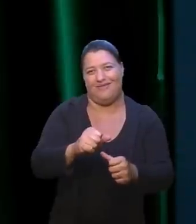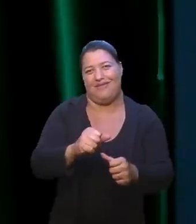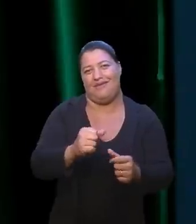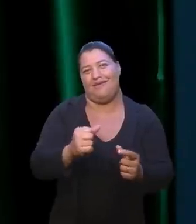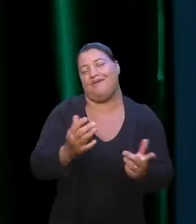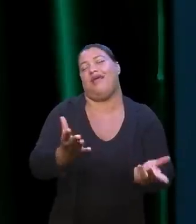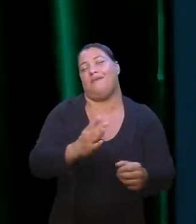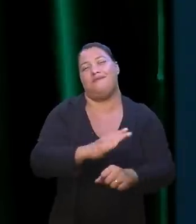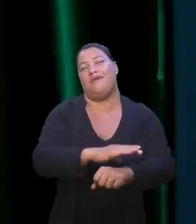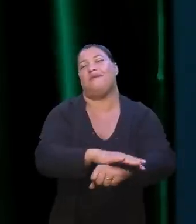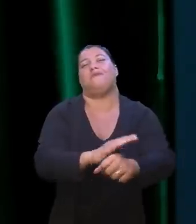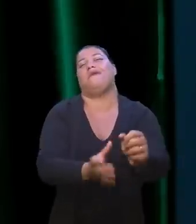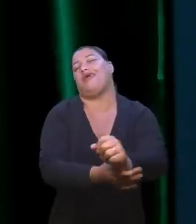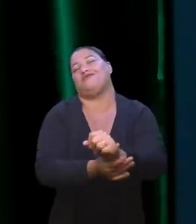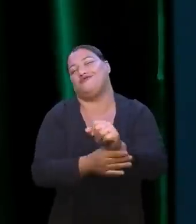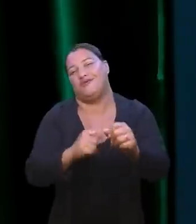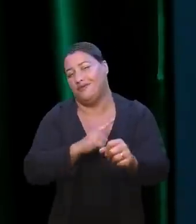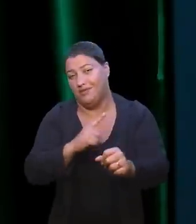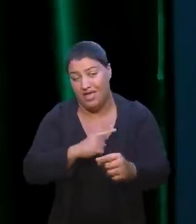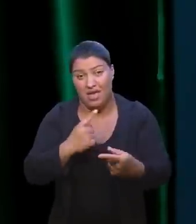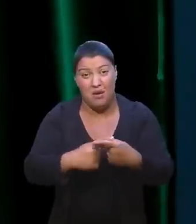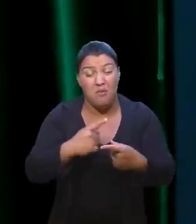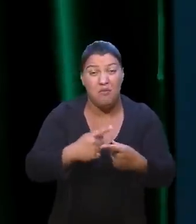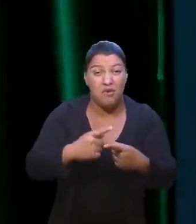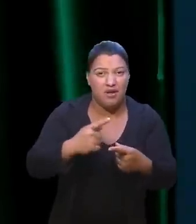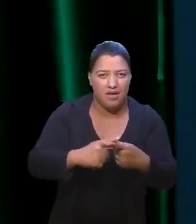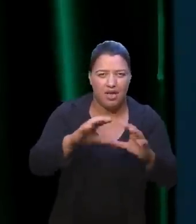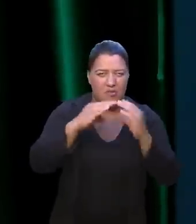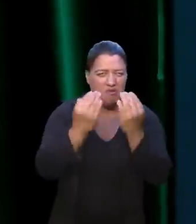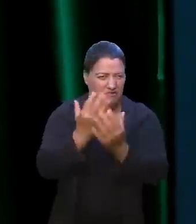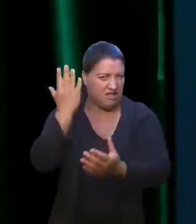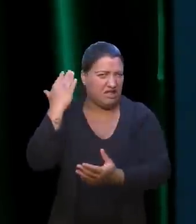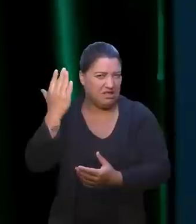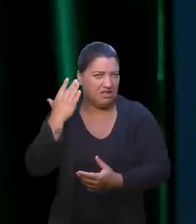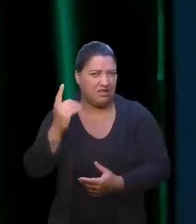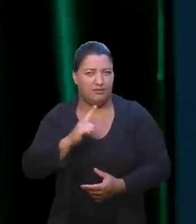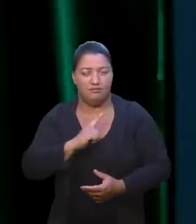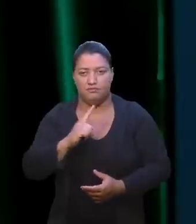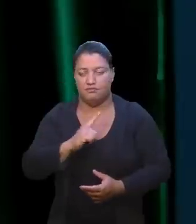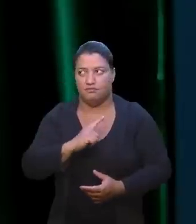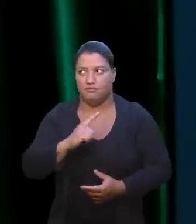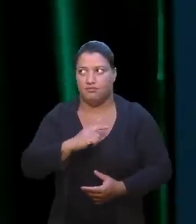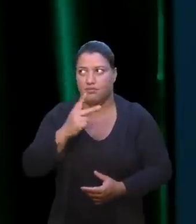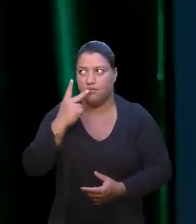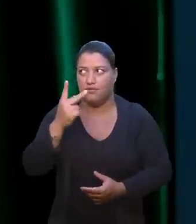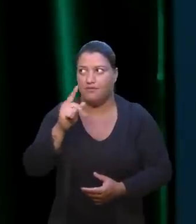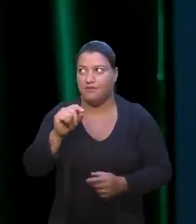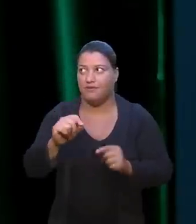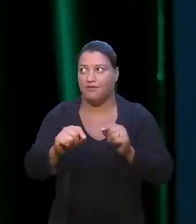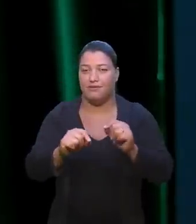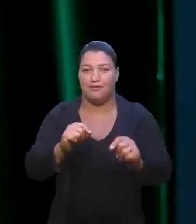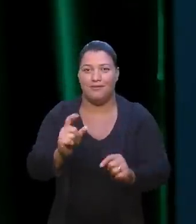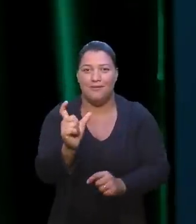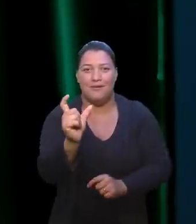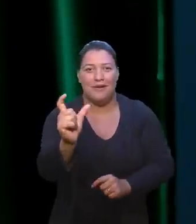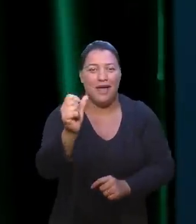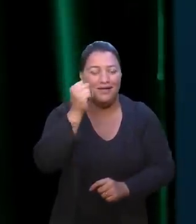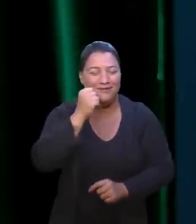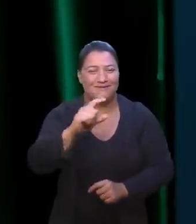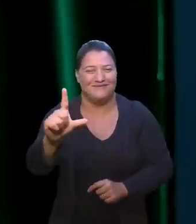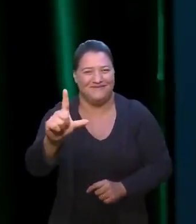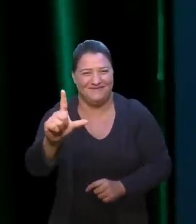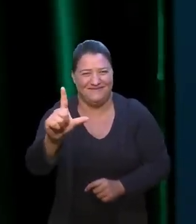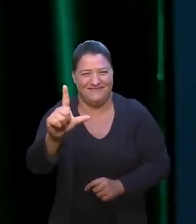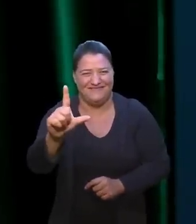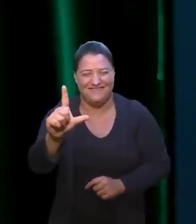até que a Sandra Borba, numa conferência anterior, ela falou do green card, para poder ficar aqui na Terra, no mundo regenerado. Mas é o